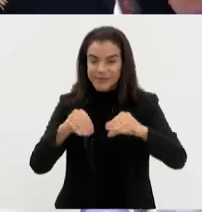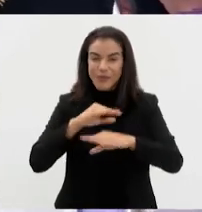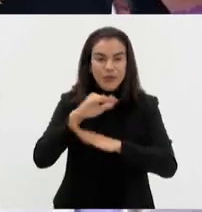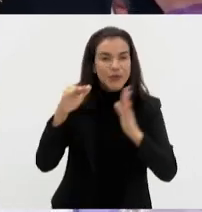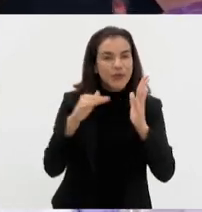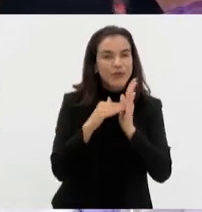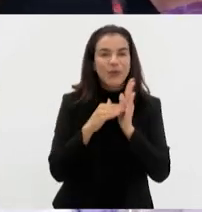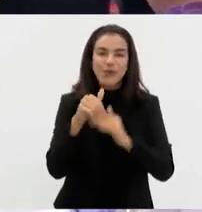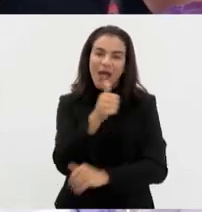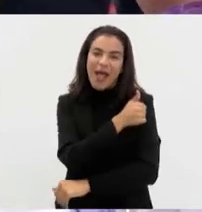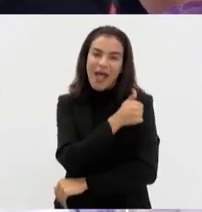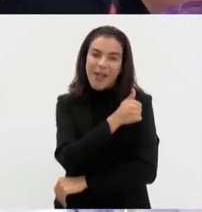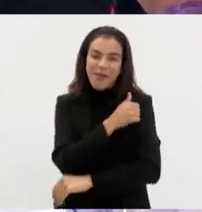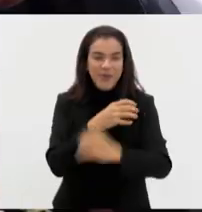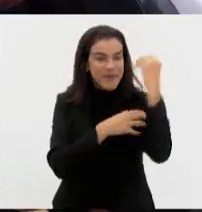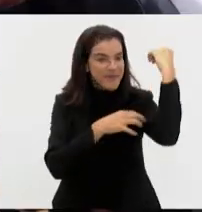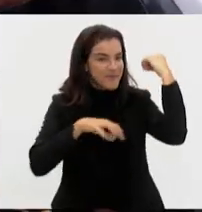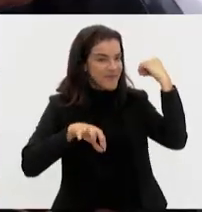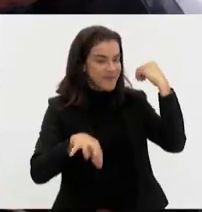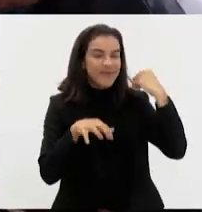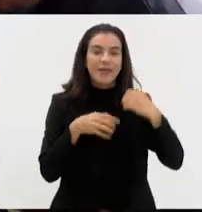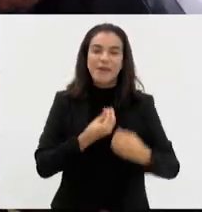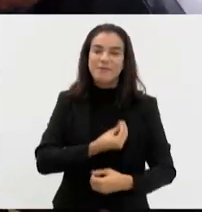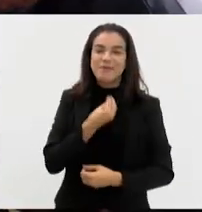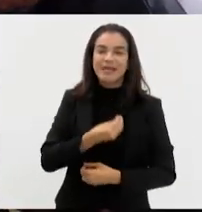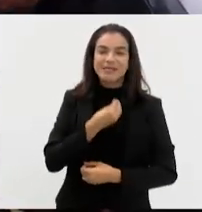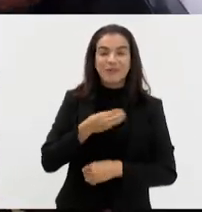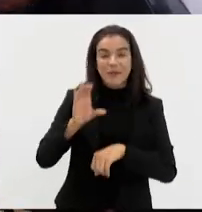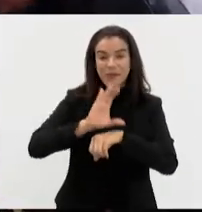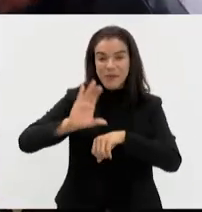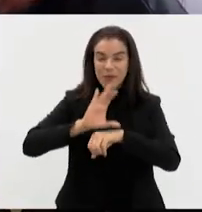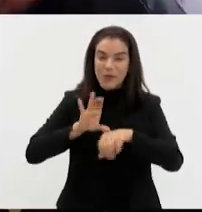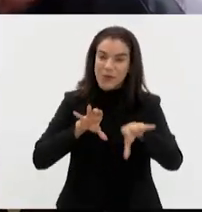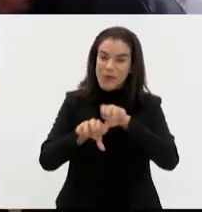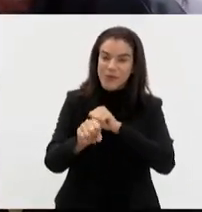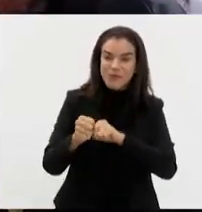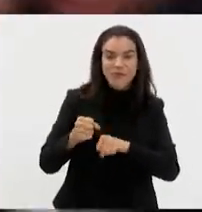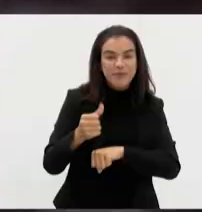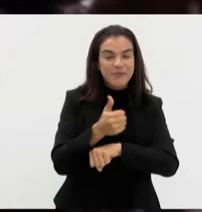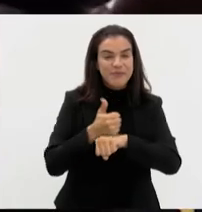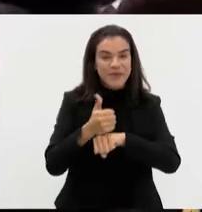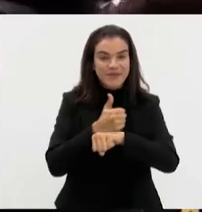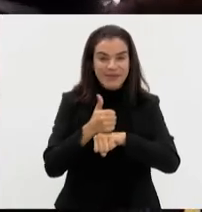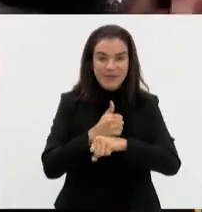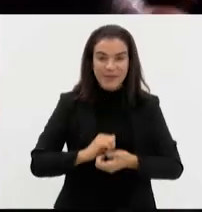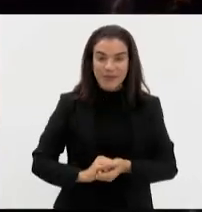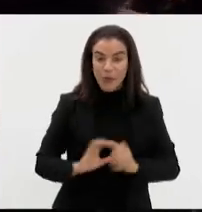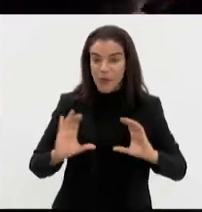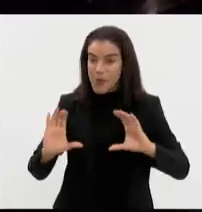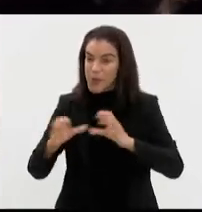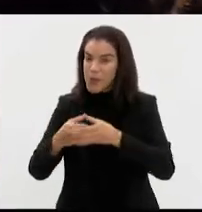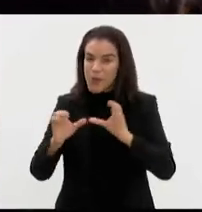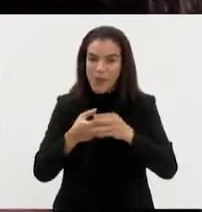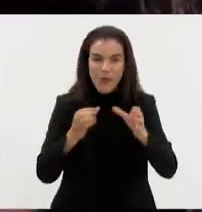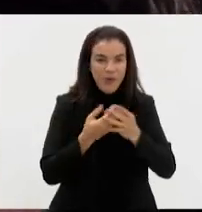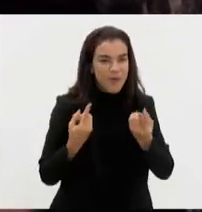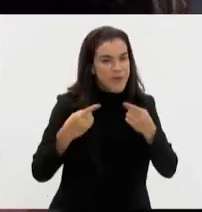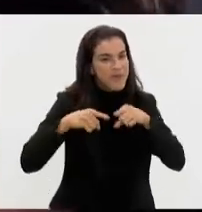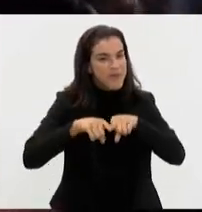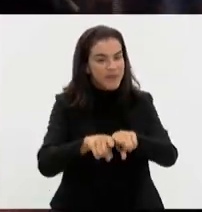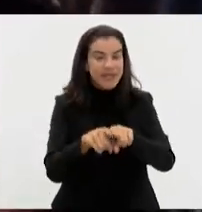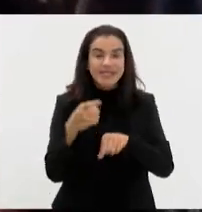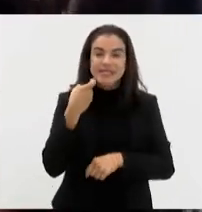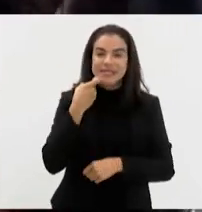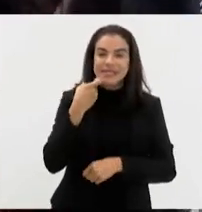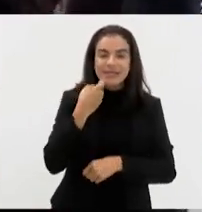feito pelas alunas do Empoderadas, que participam do curso de capacitação profissional. Os grupos serão simultaneamente nesta